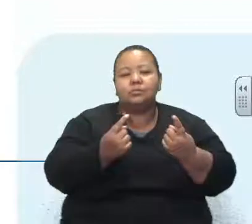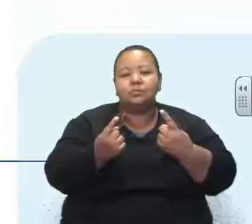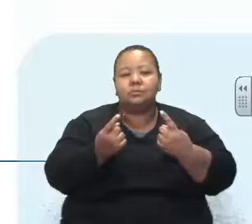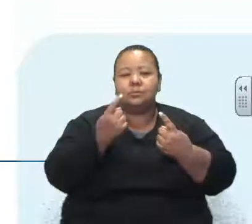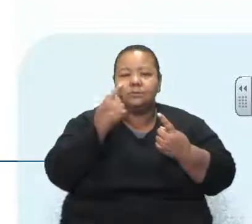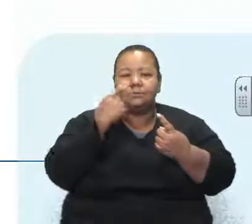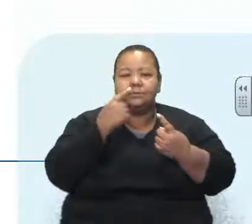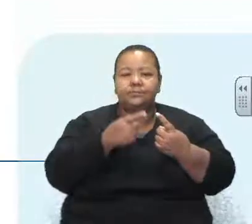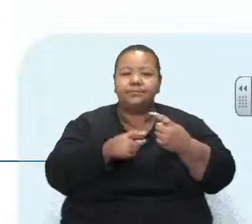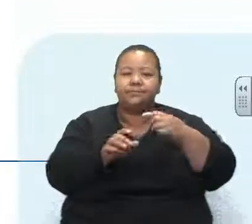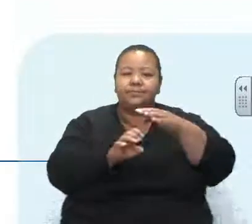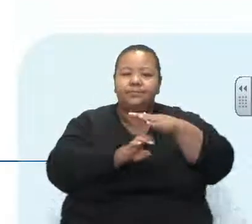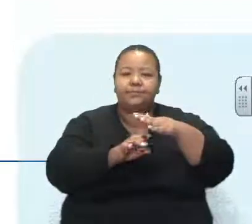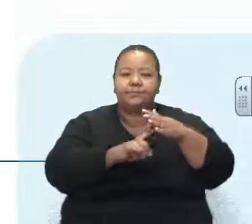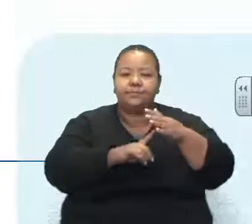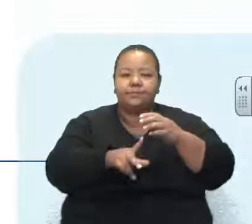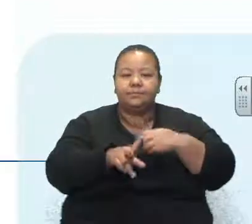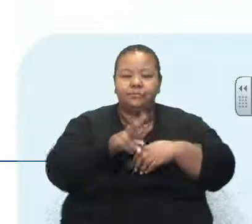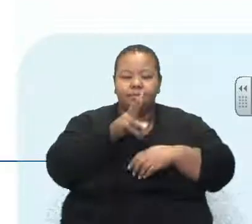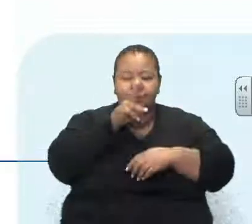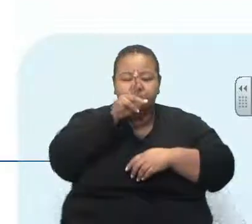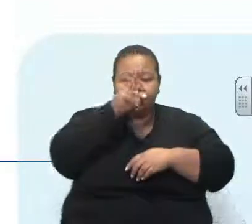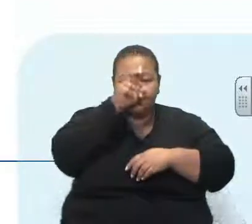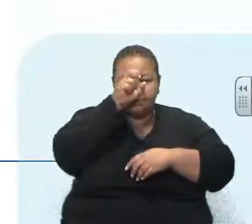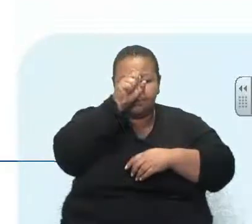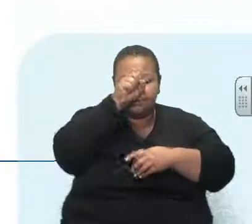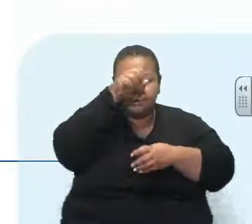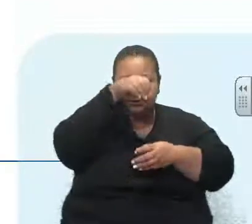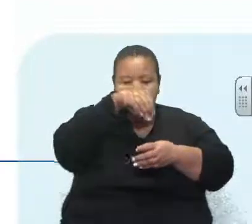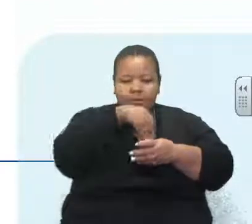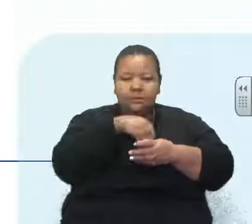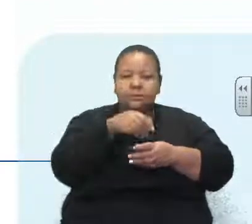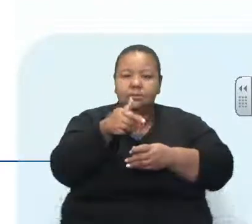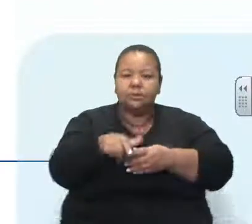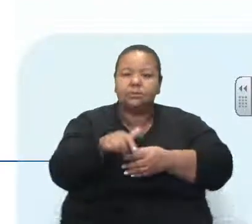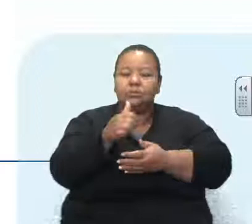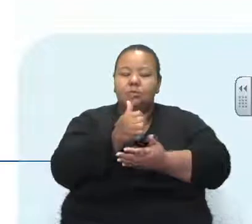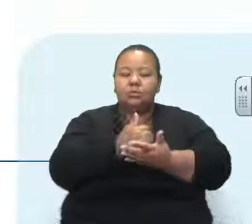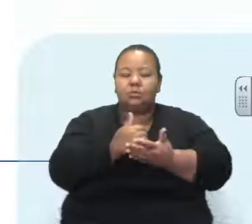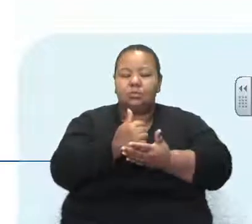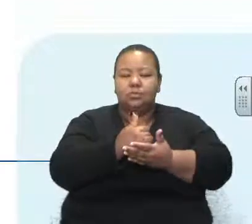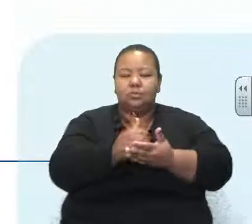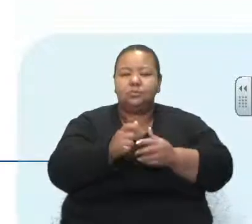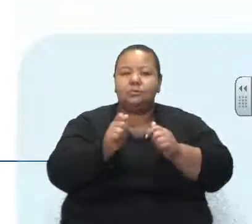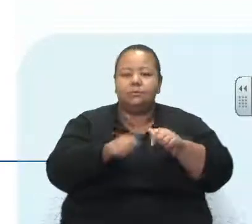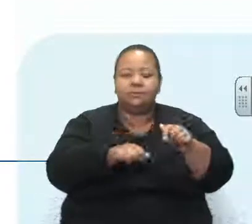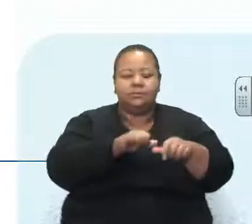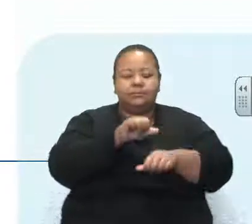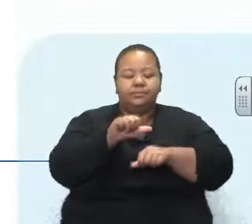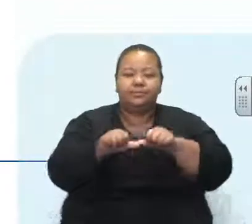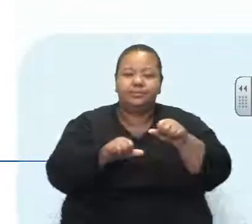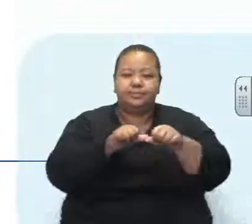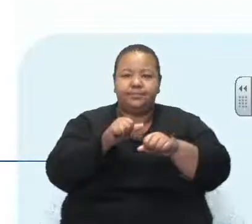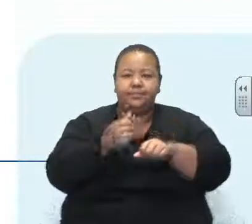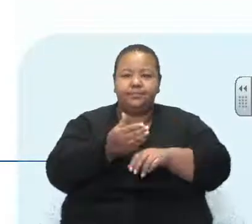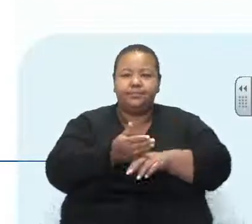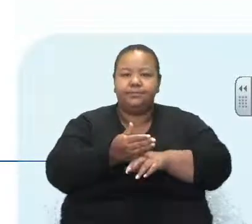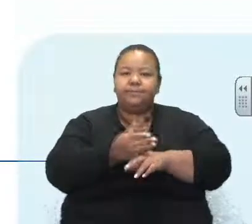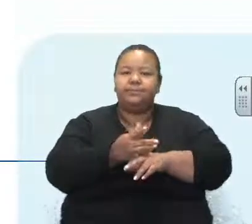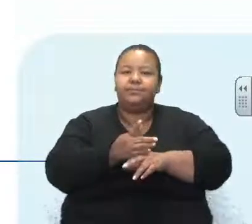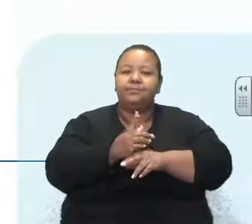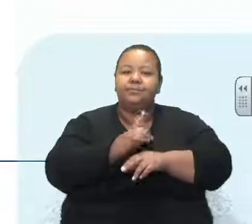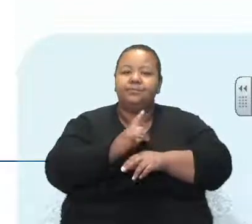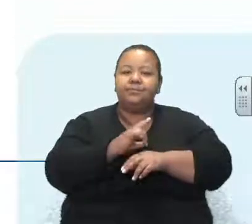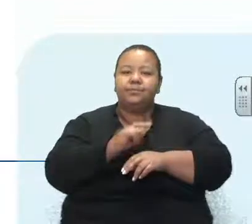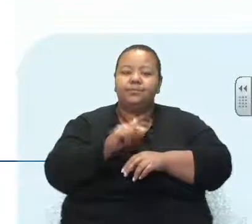analisar o que a minha empresa tem de força interna. Eu consigo ter controle, eu consigo mudar essas variáveis. E